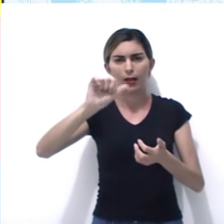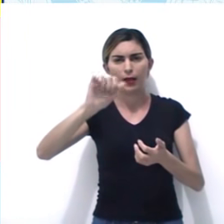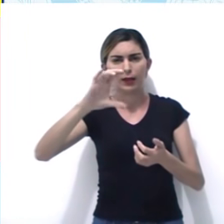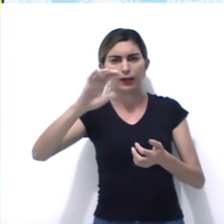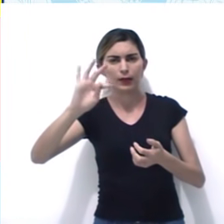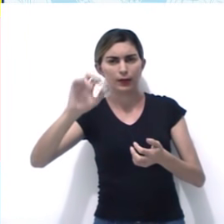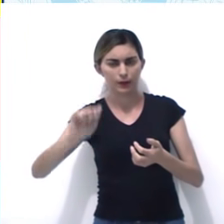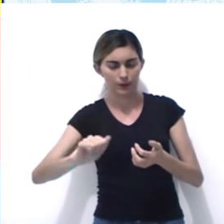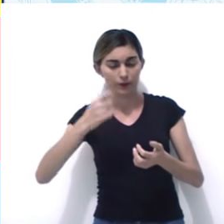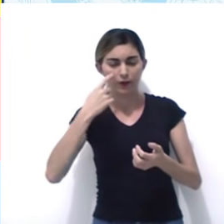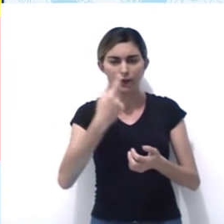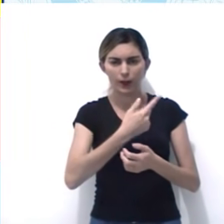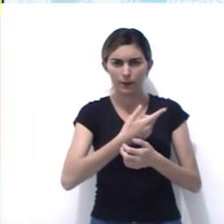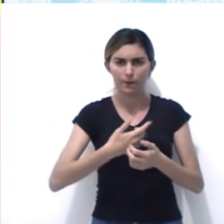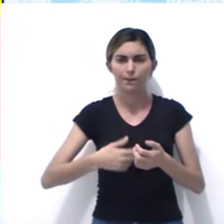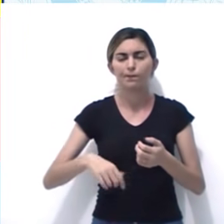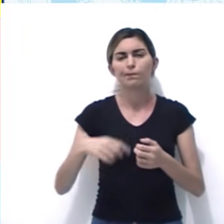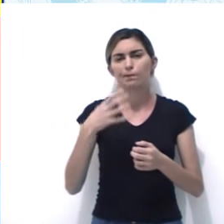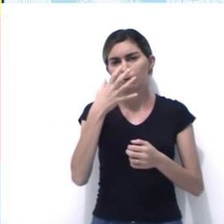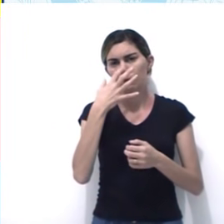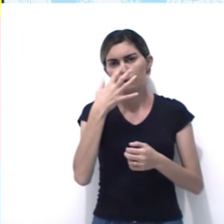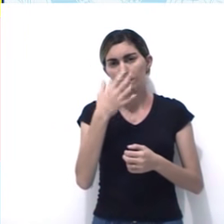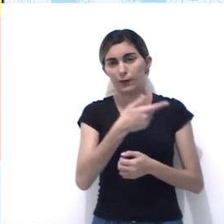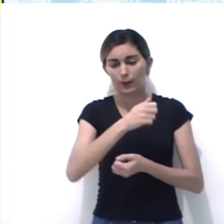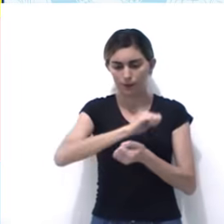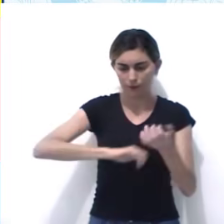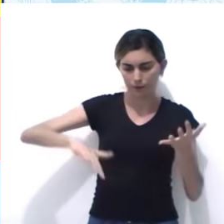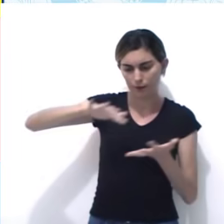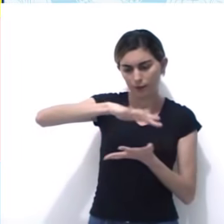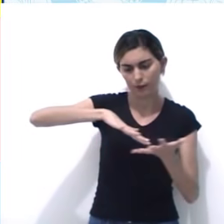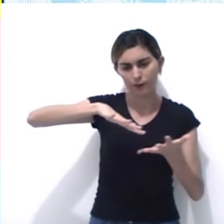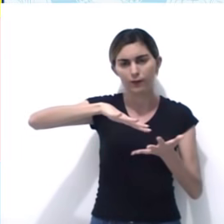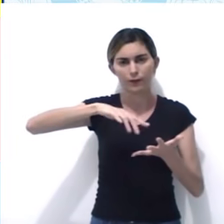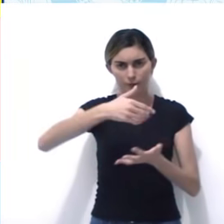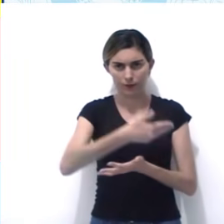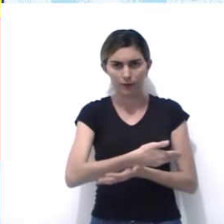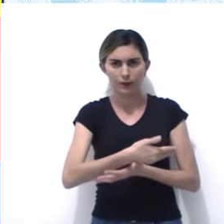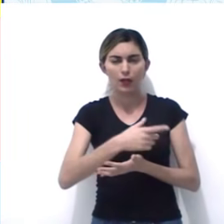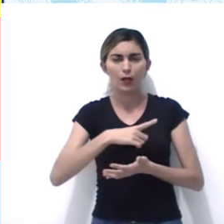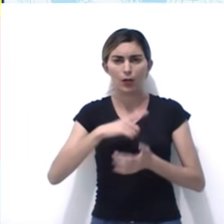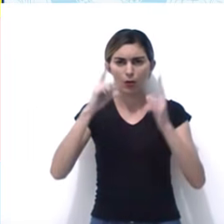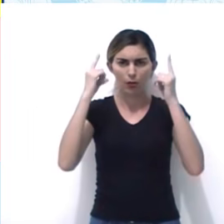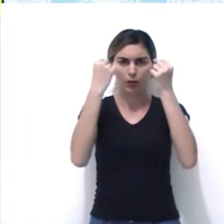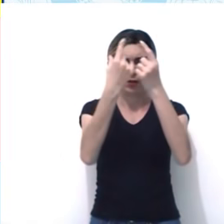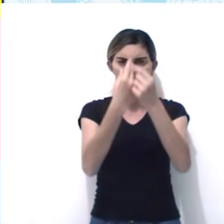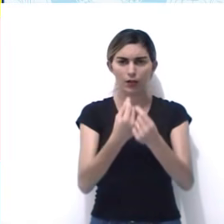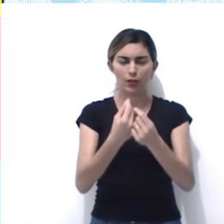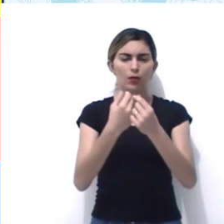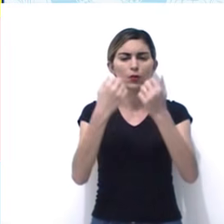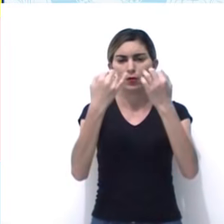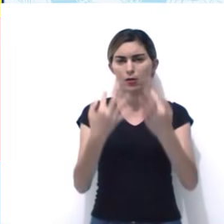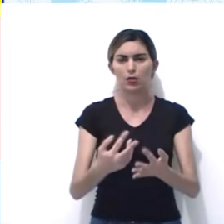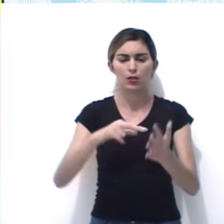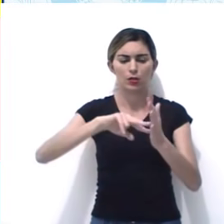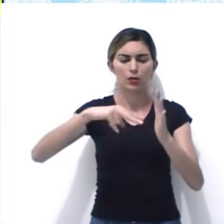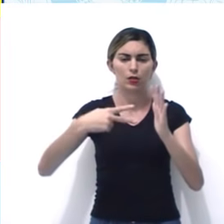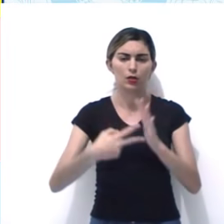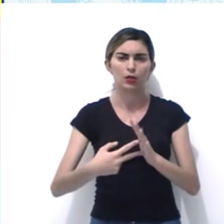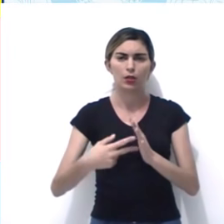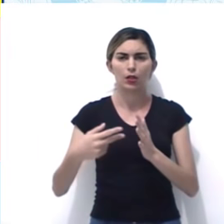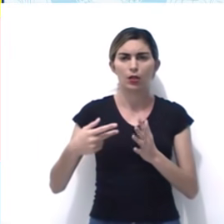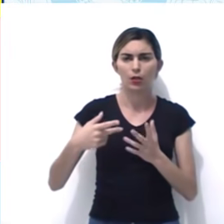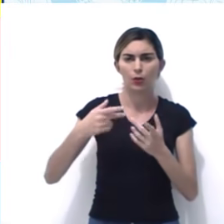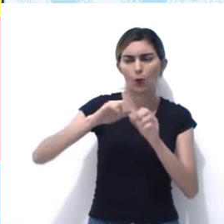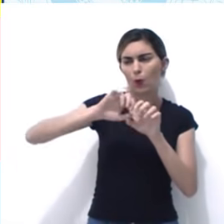a via láctea é nossa galáxia de acordo com o grego via lá o que significa caminho de leite